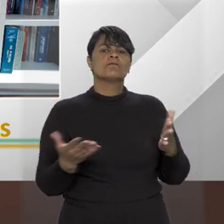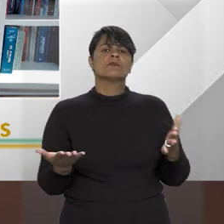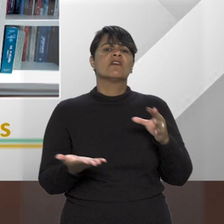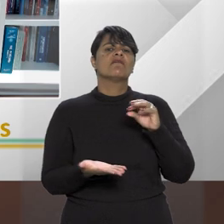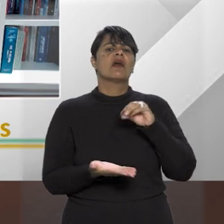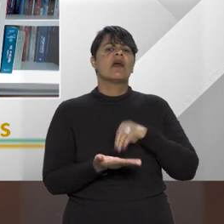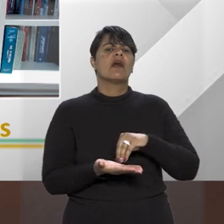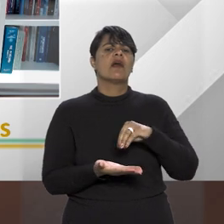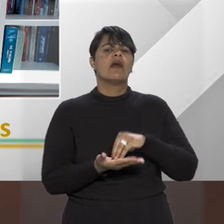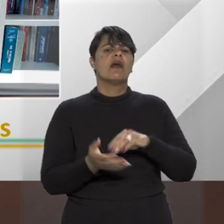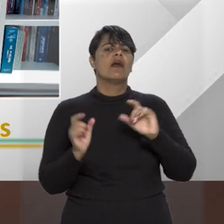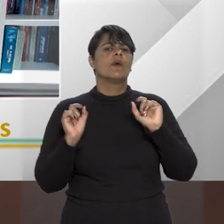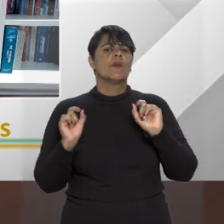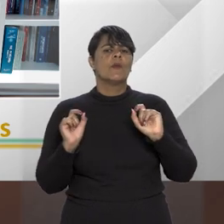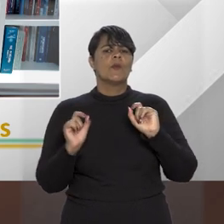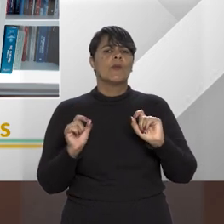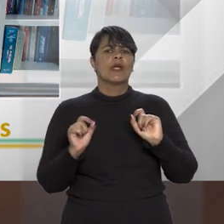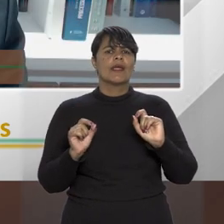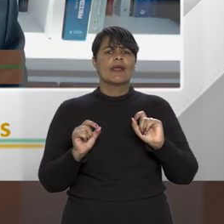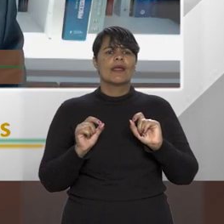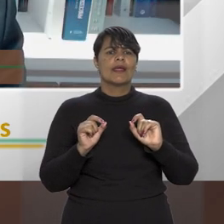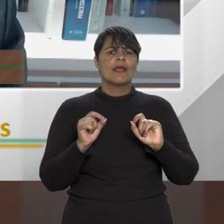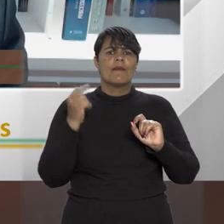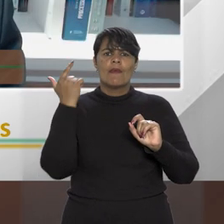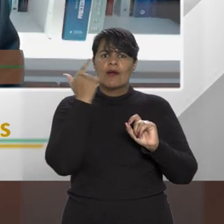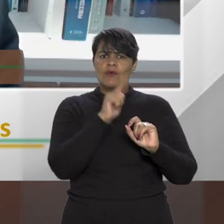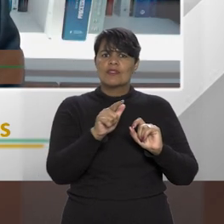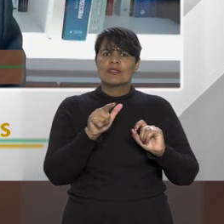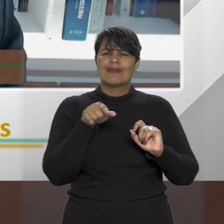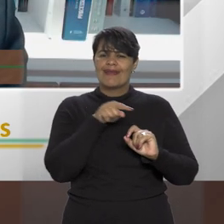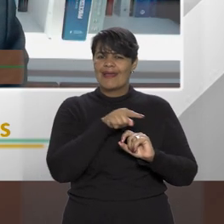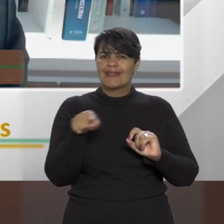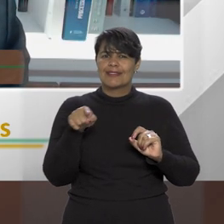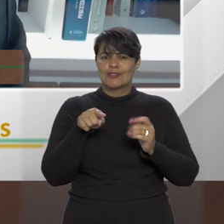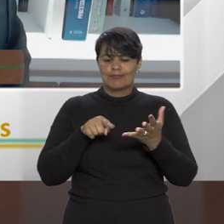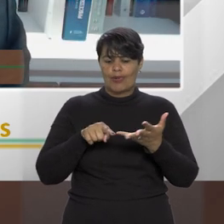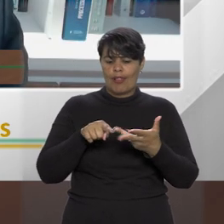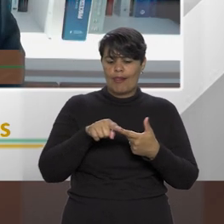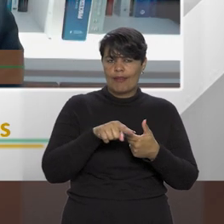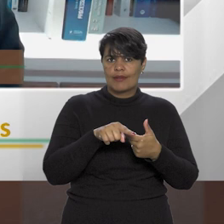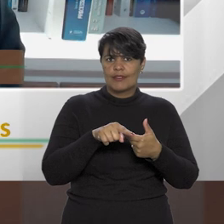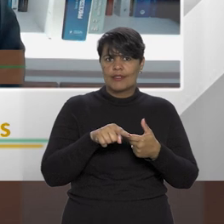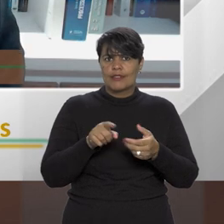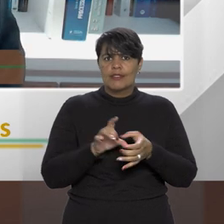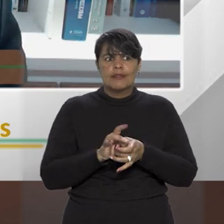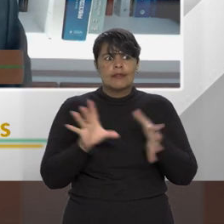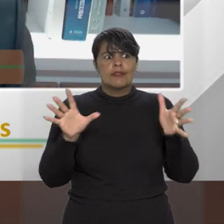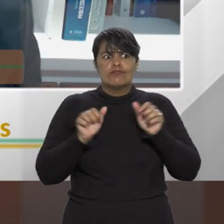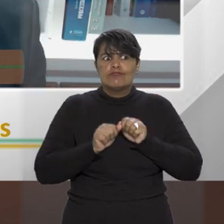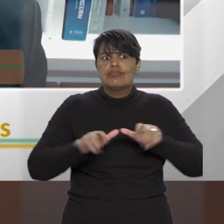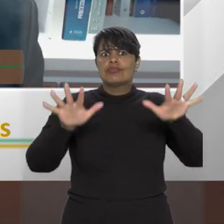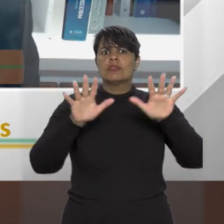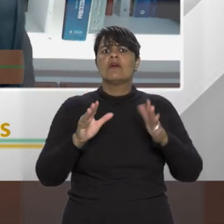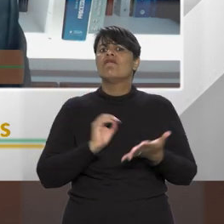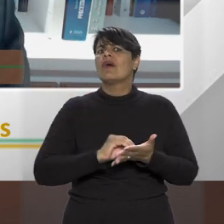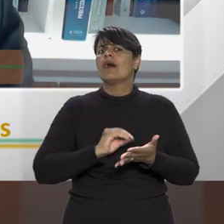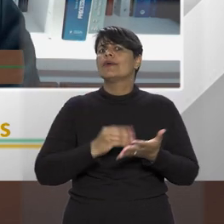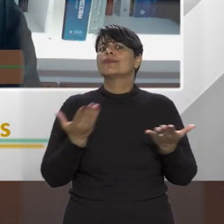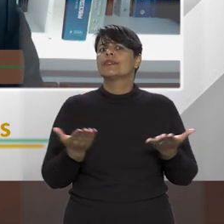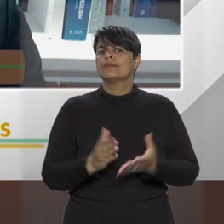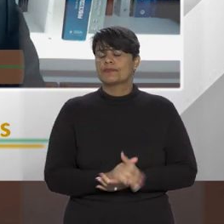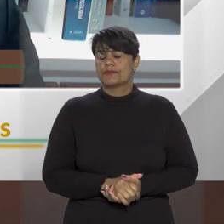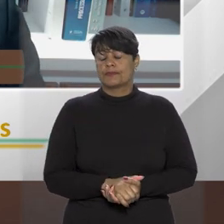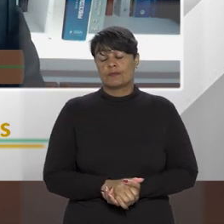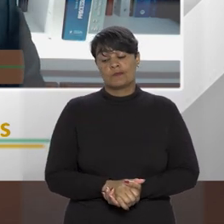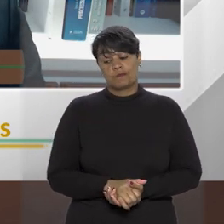multiportas, começando pelo professor Márcio, por favor. Nós temos que tentar identificar onde estão os grandes entraves, vamos dizer